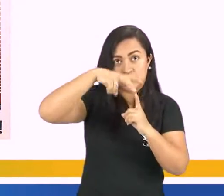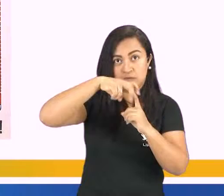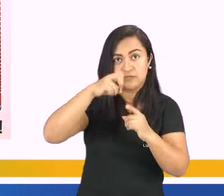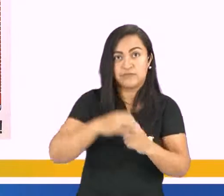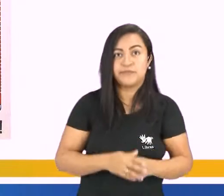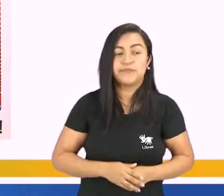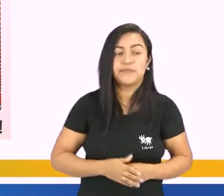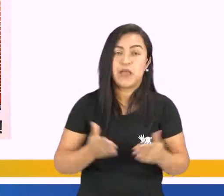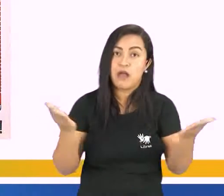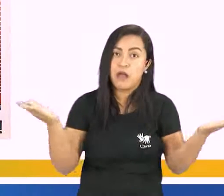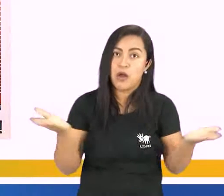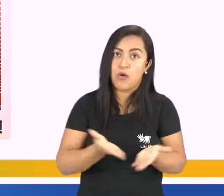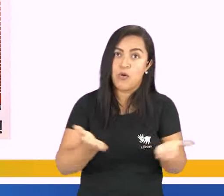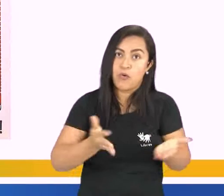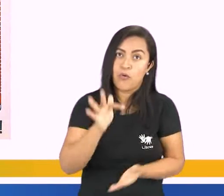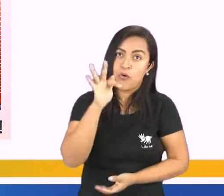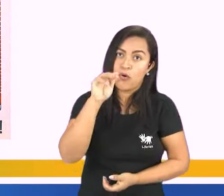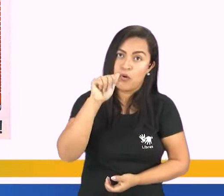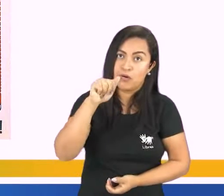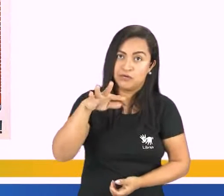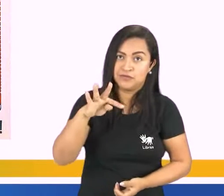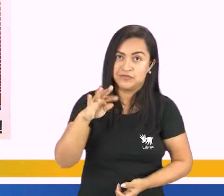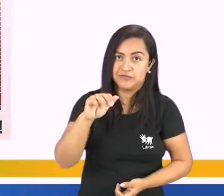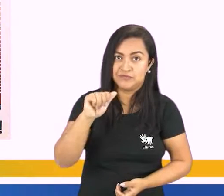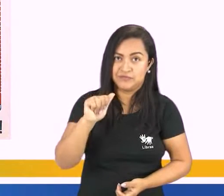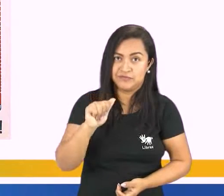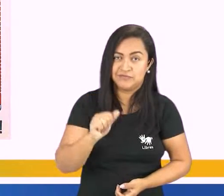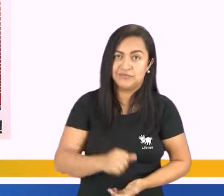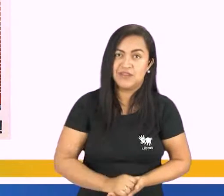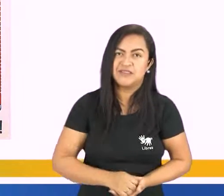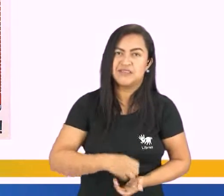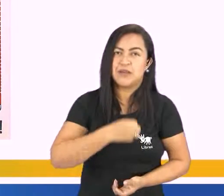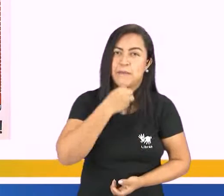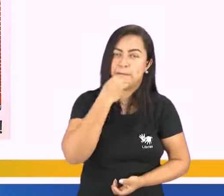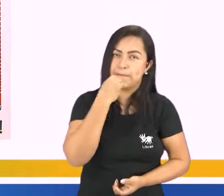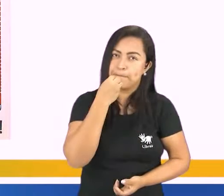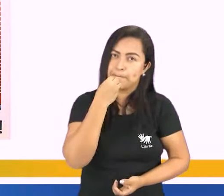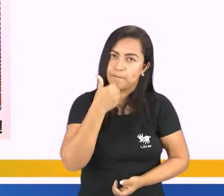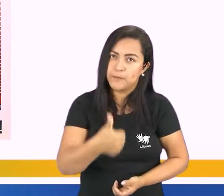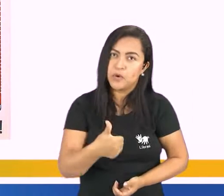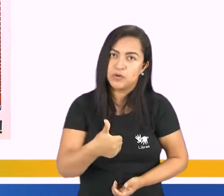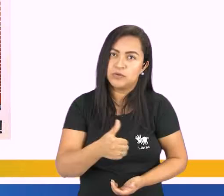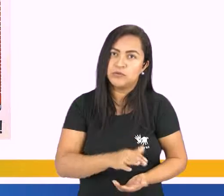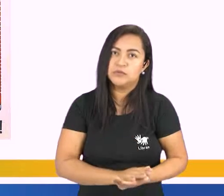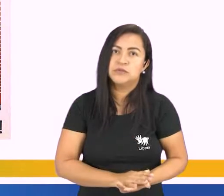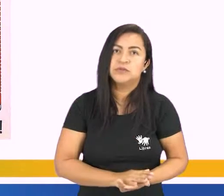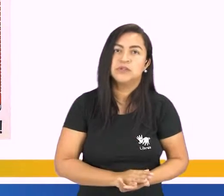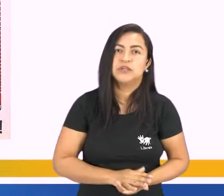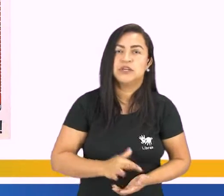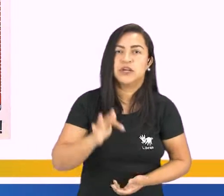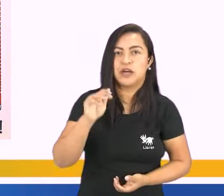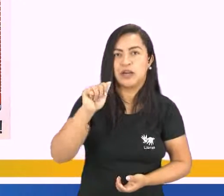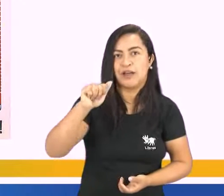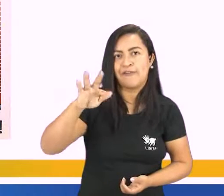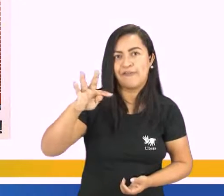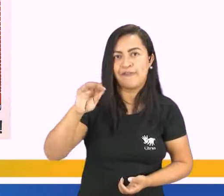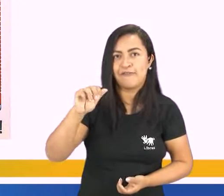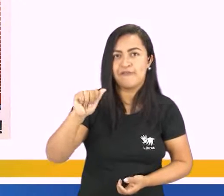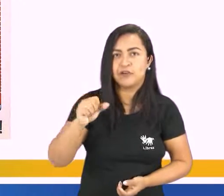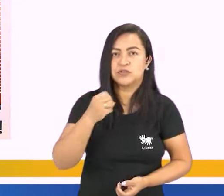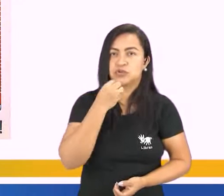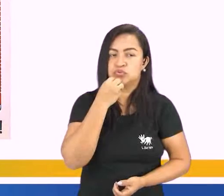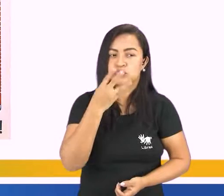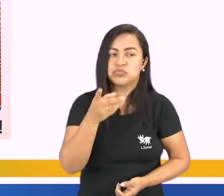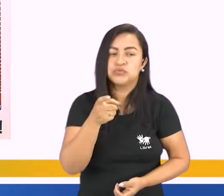Fanta. Está bien buena. Fanta es mucho refresco. Percebam que aí em